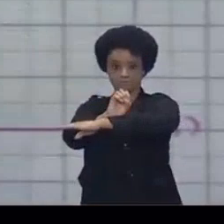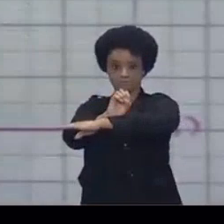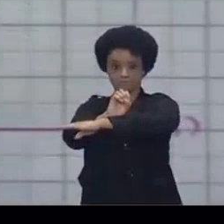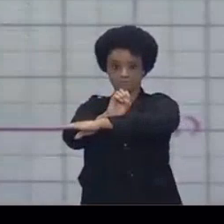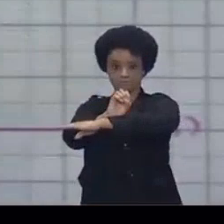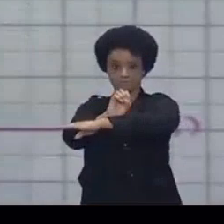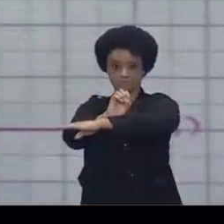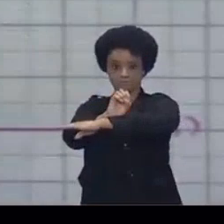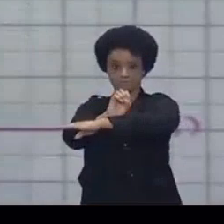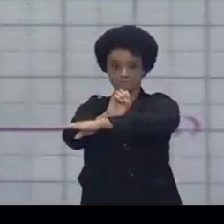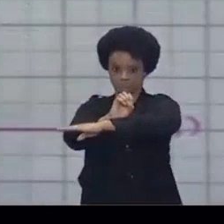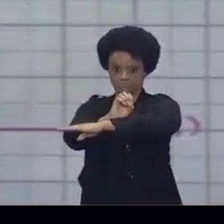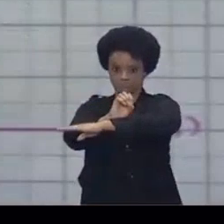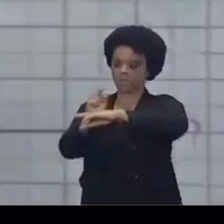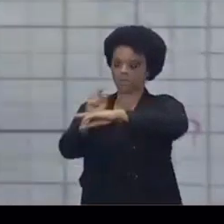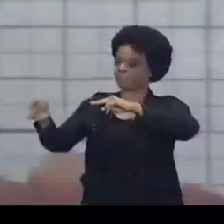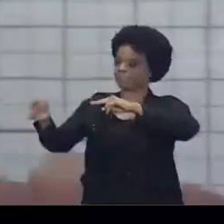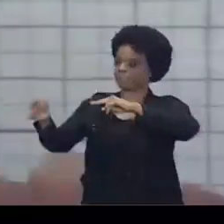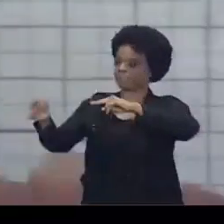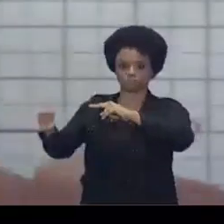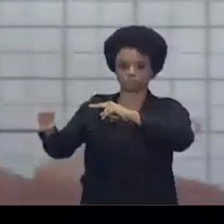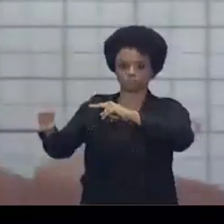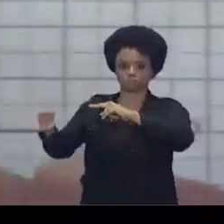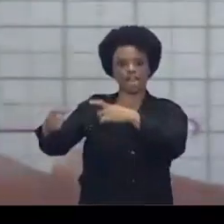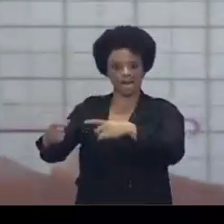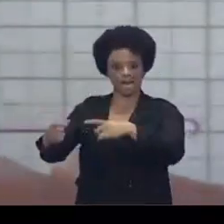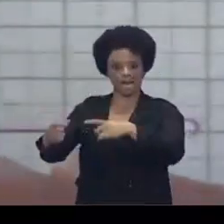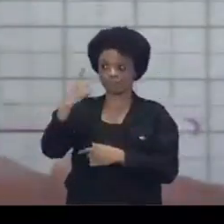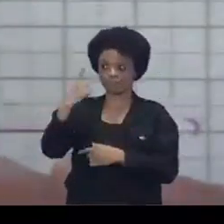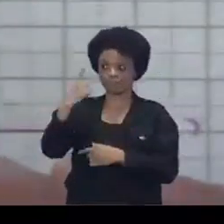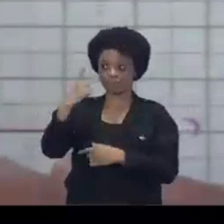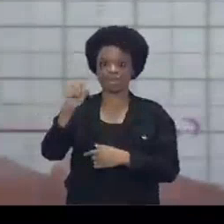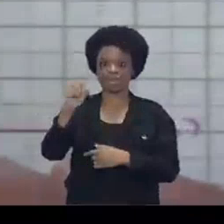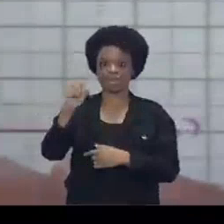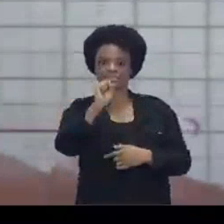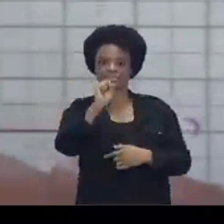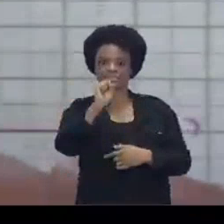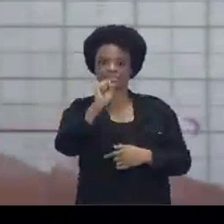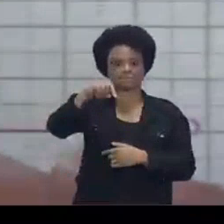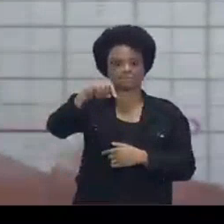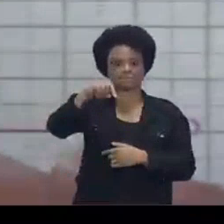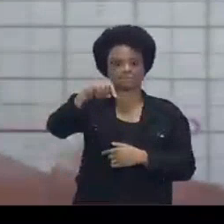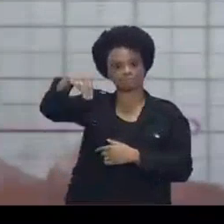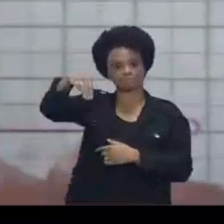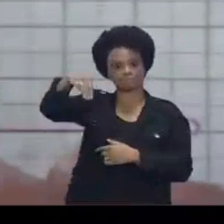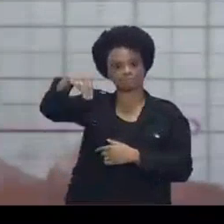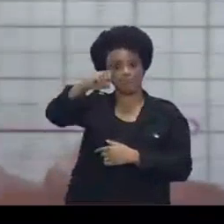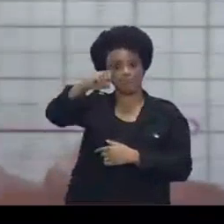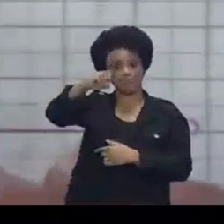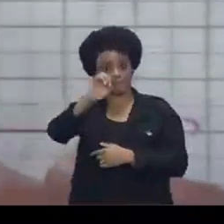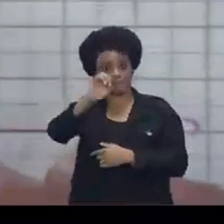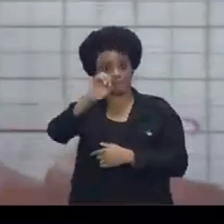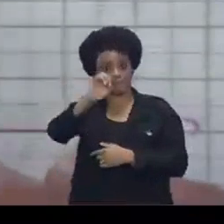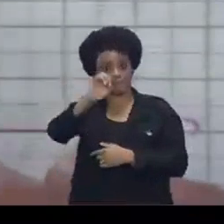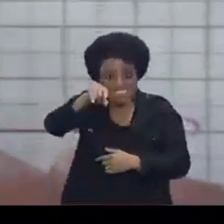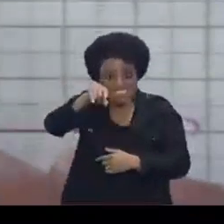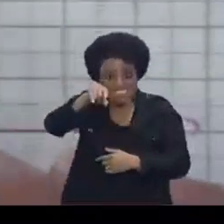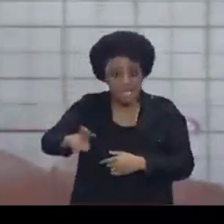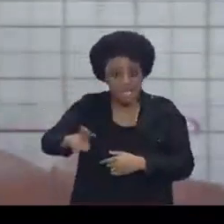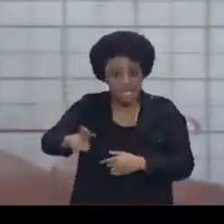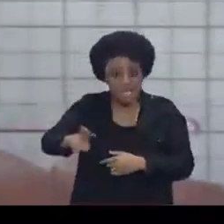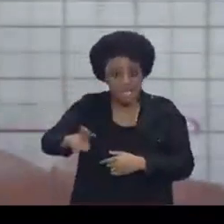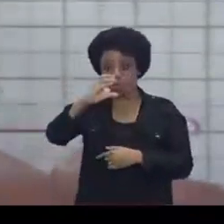Medidas, espaço, né? Espaço, aqui o meu gráfico em metros. Se você for utilizar